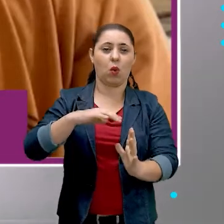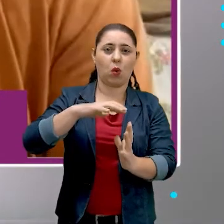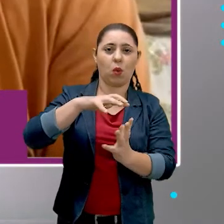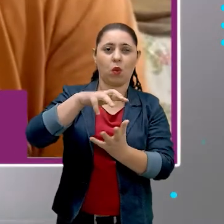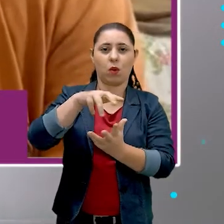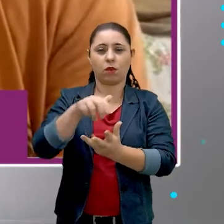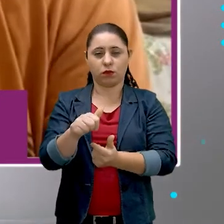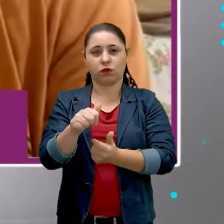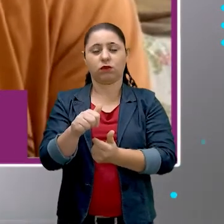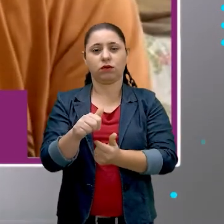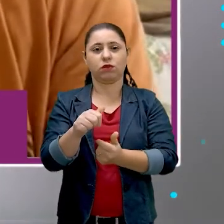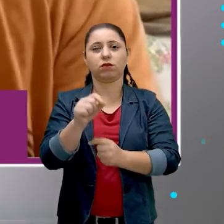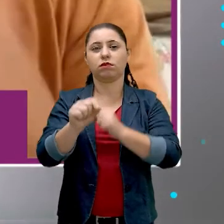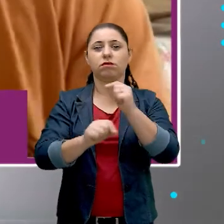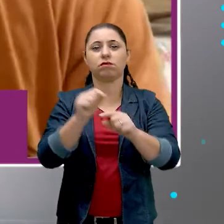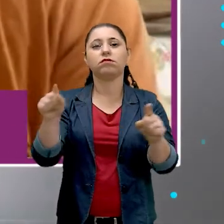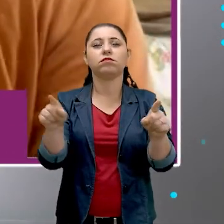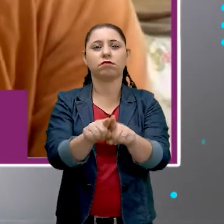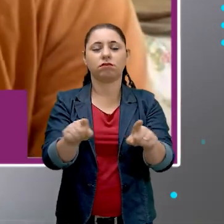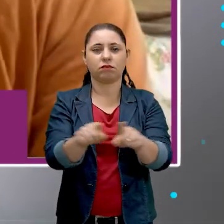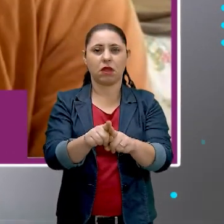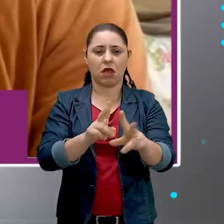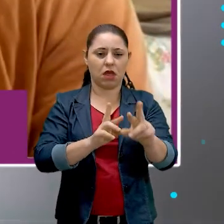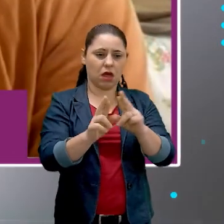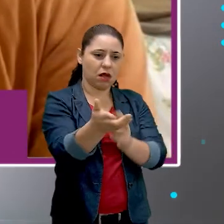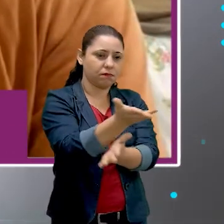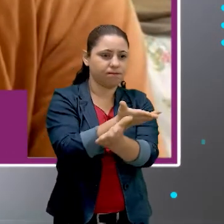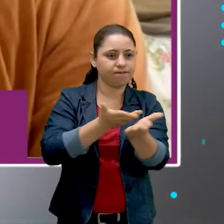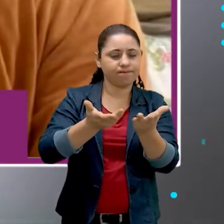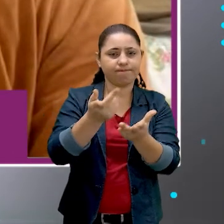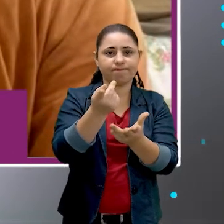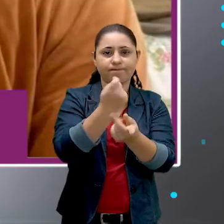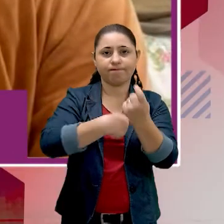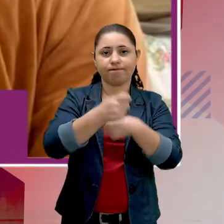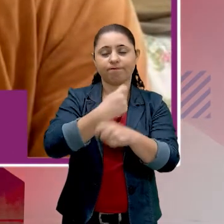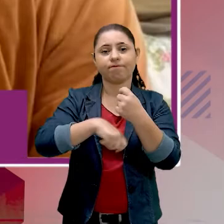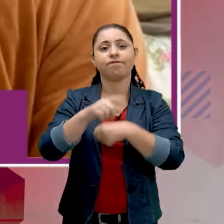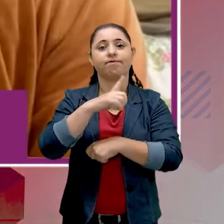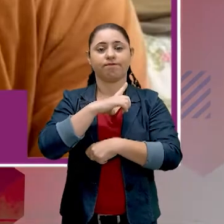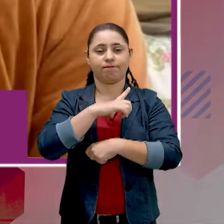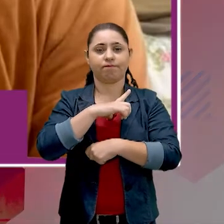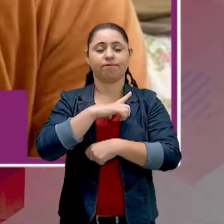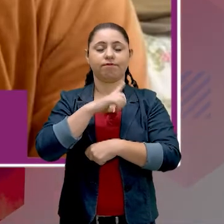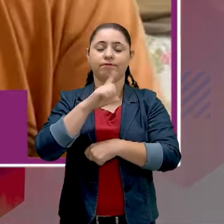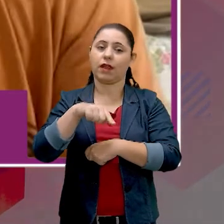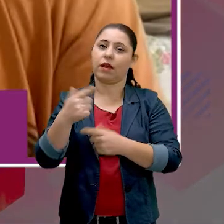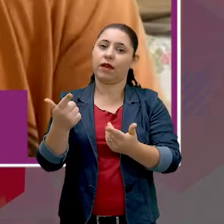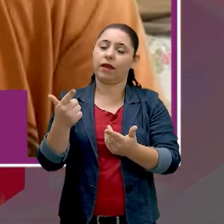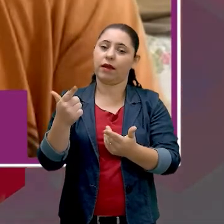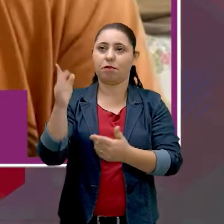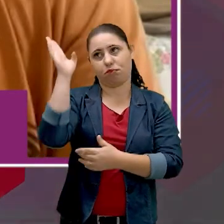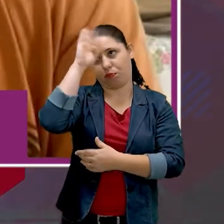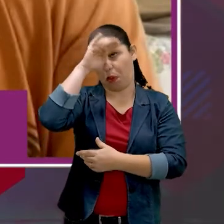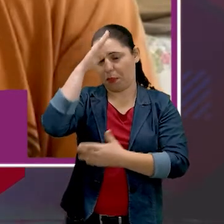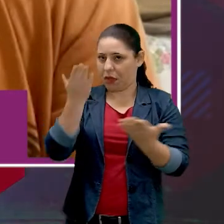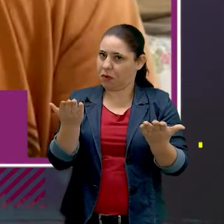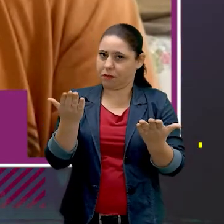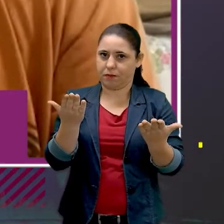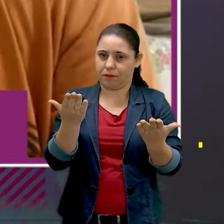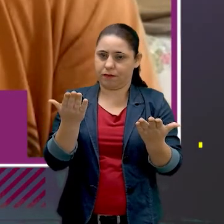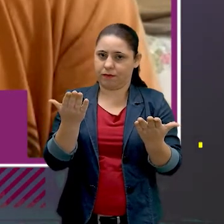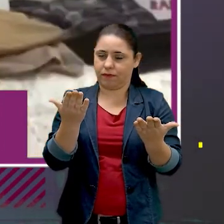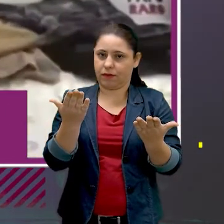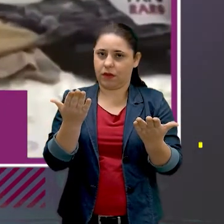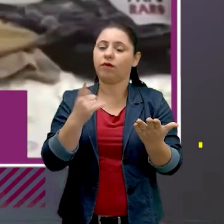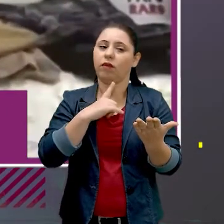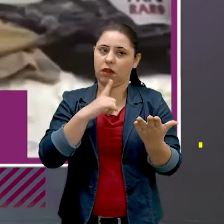hoje, globalizado, de muita informação, de muita comunicação, de relações econômicas mútuas intensas, é besteira. Evidentemente que a gente